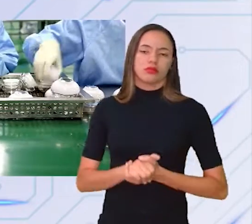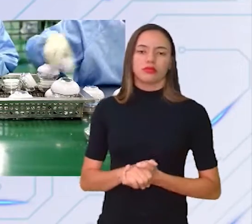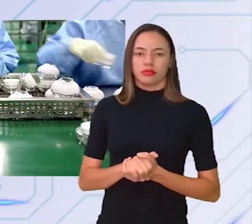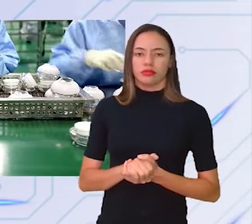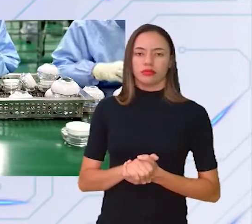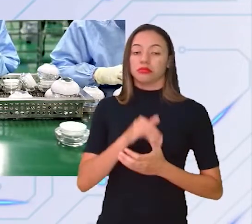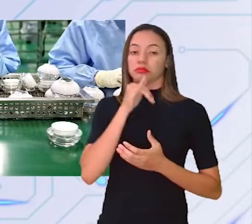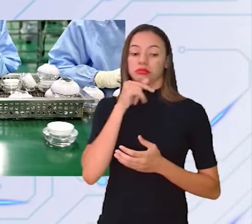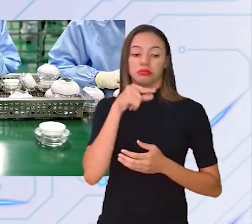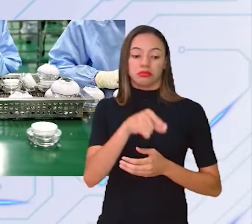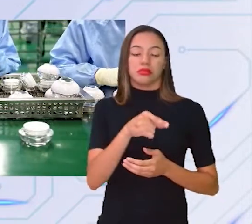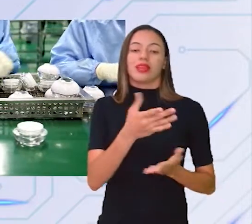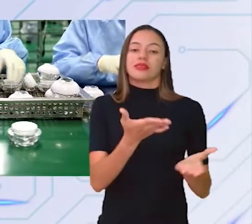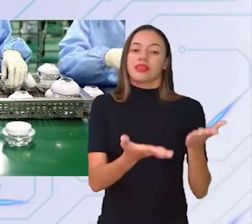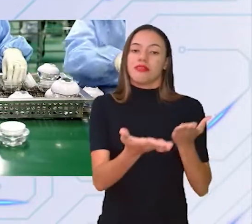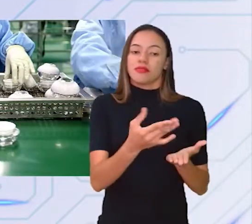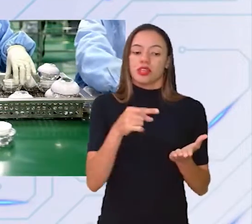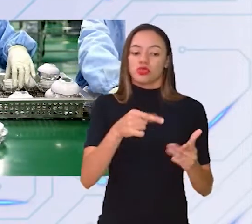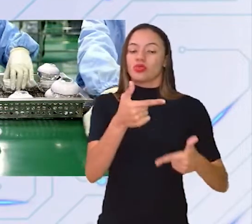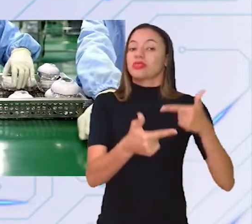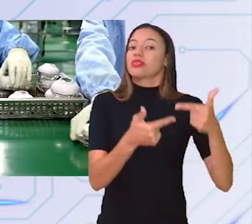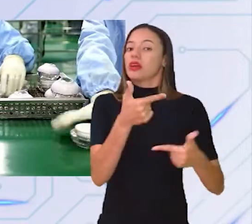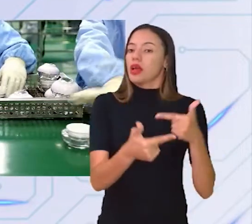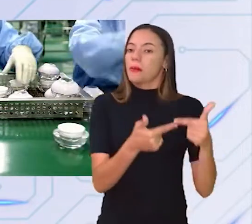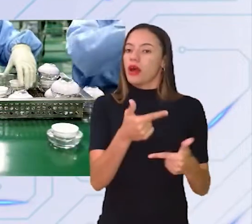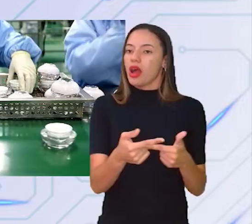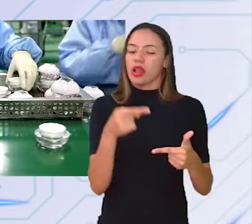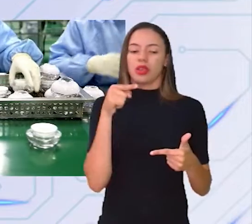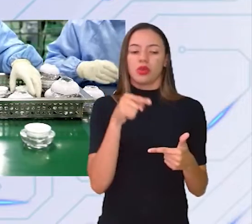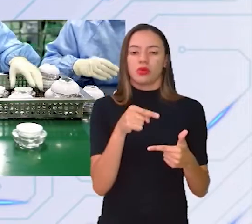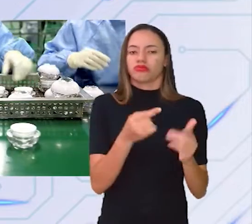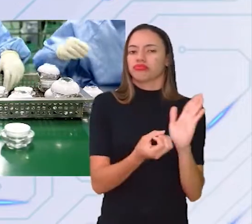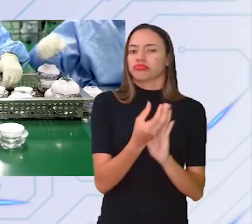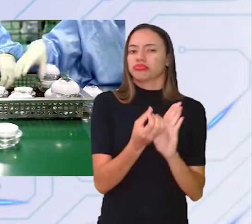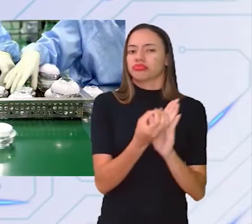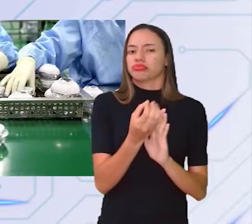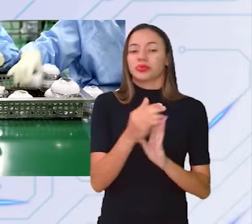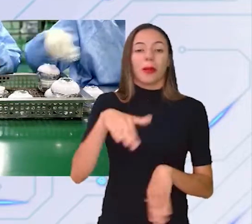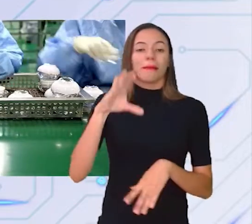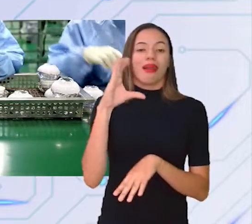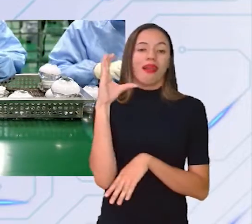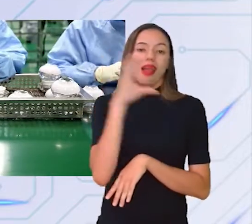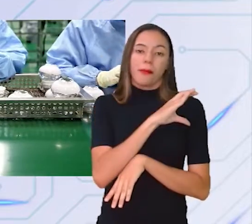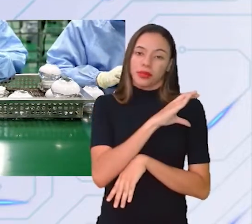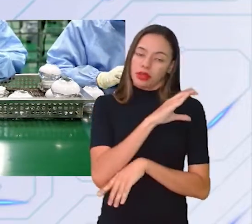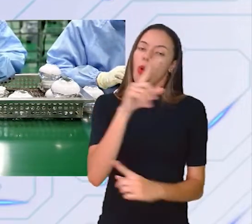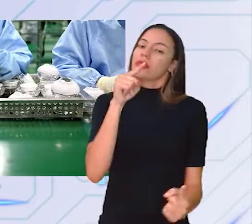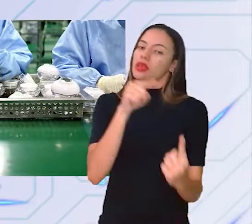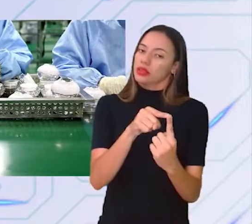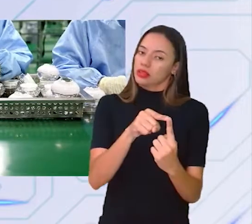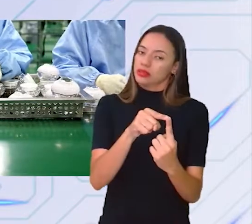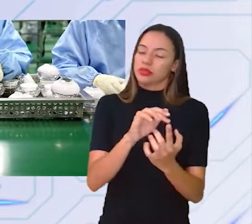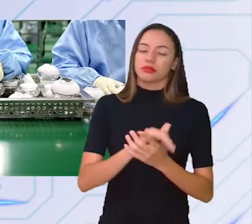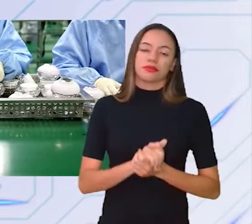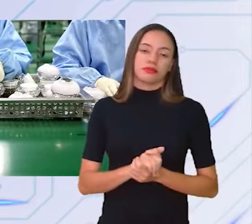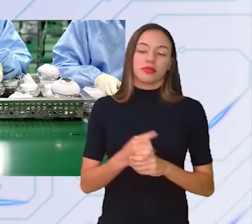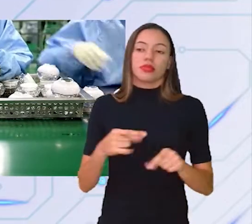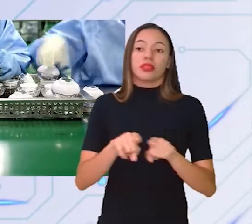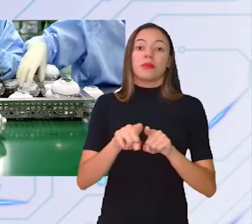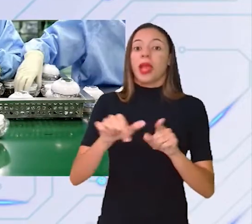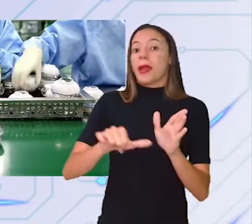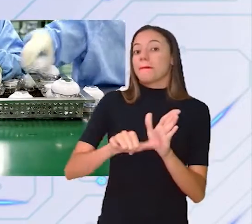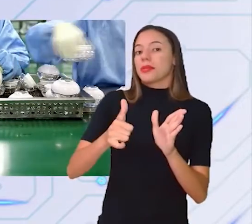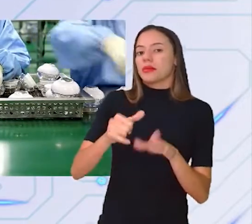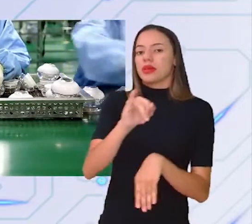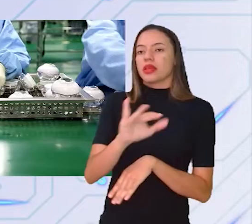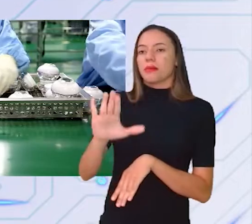o serviço, ou seja, o trabalho aí, a produção muito mais rápida, né? Em alguns momentos, aquela primeira